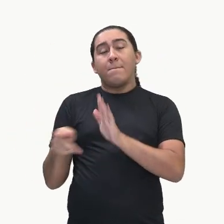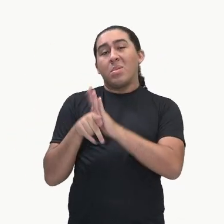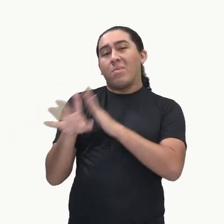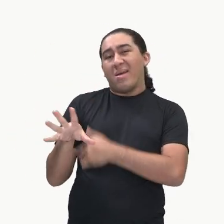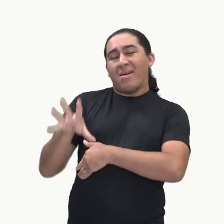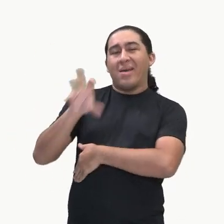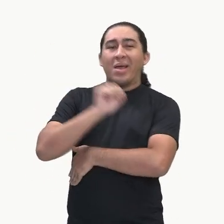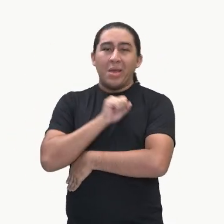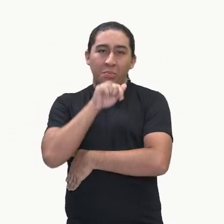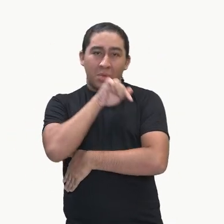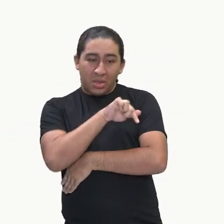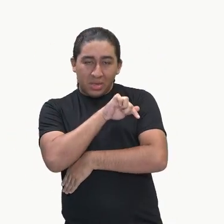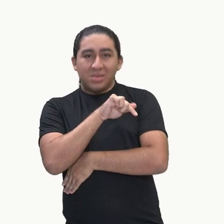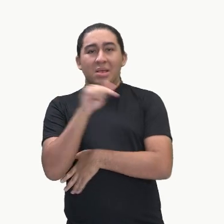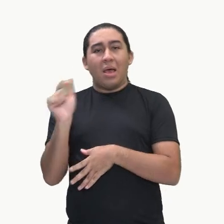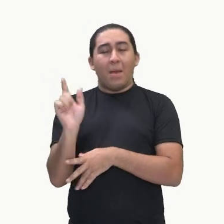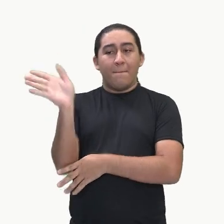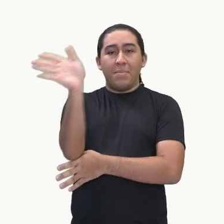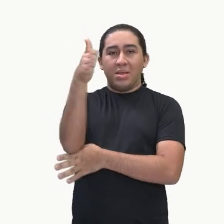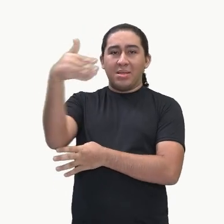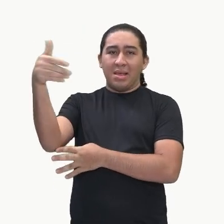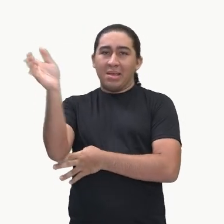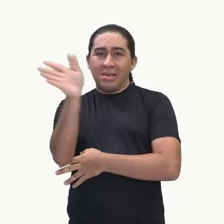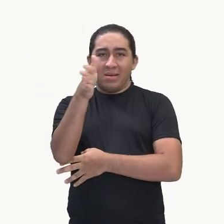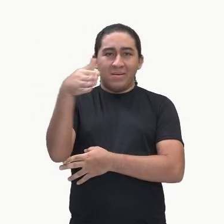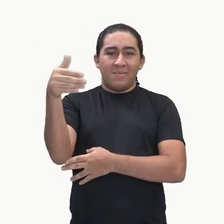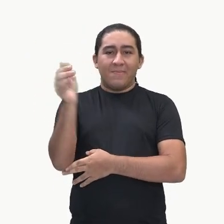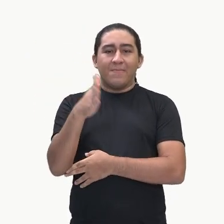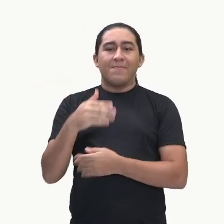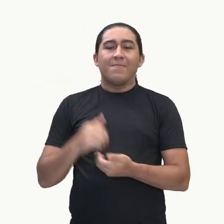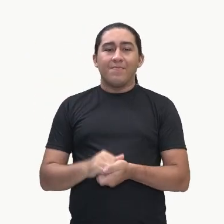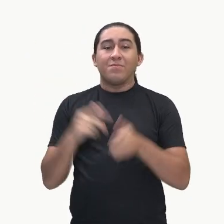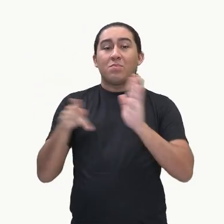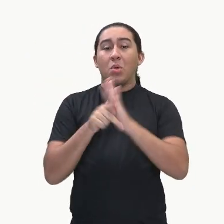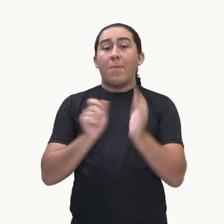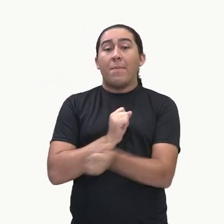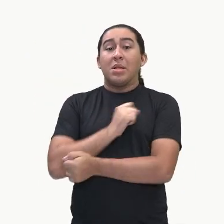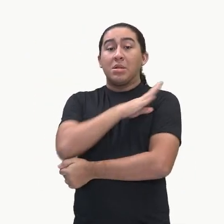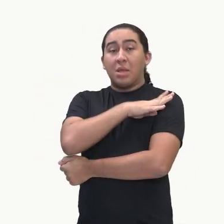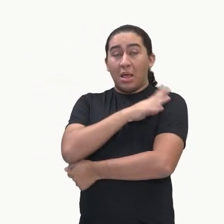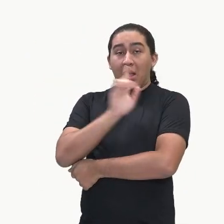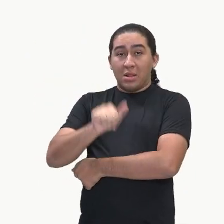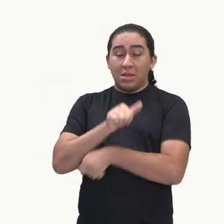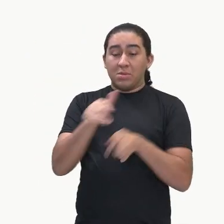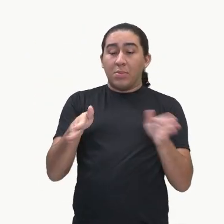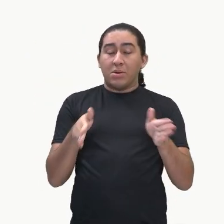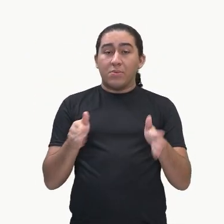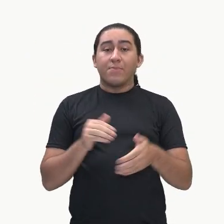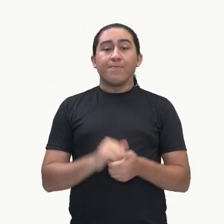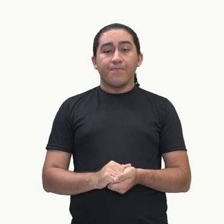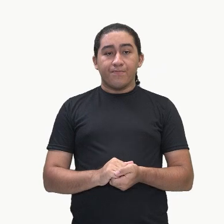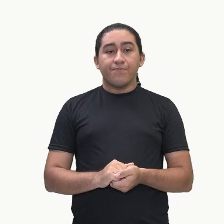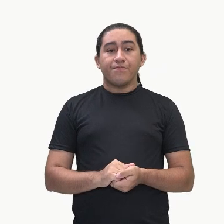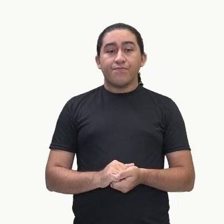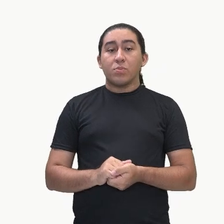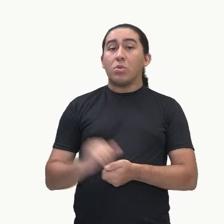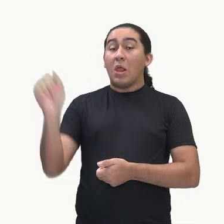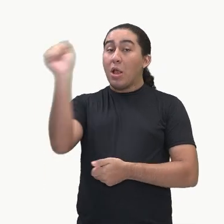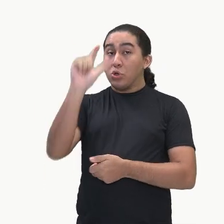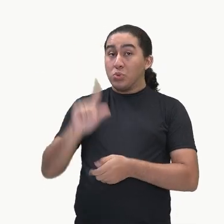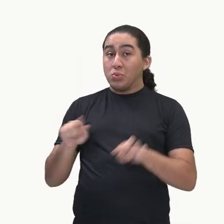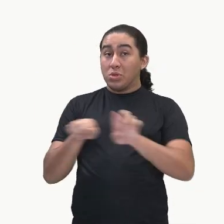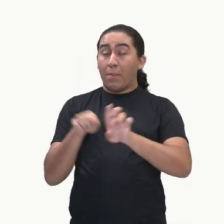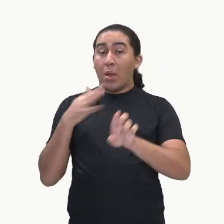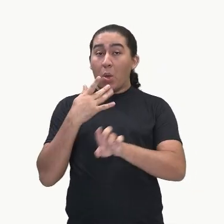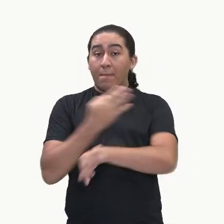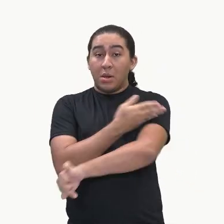formas preferidas das bandeiras militares napoleônicas. O azul e o